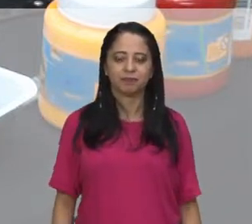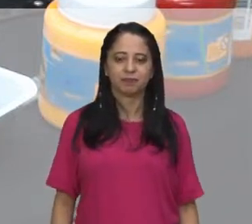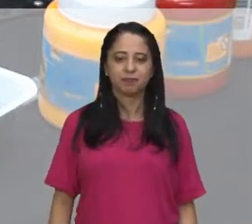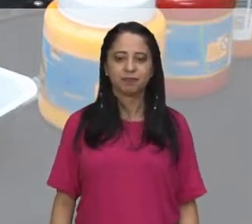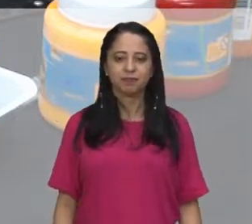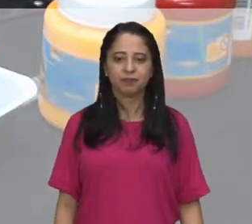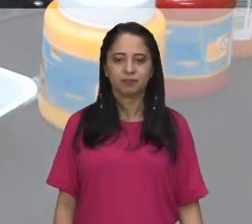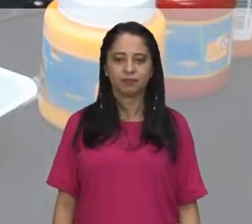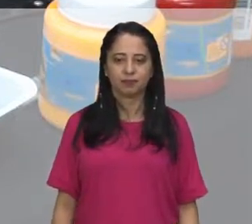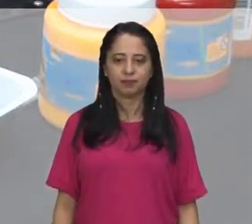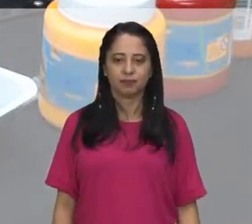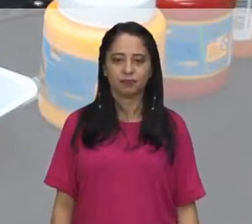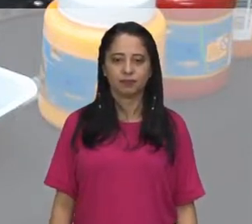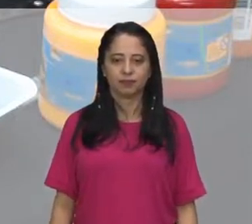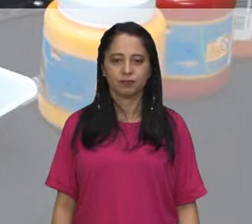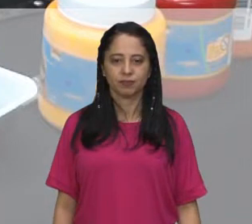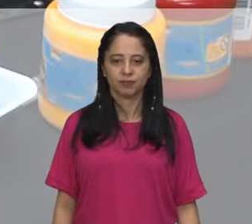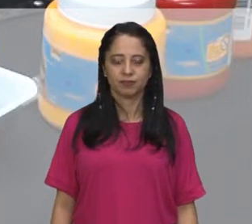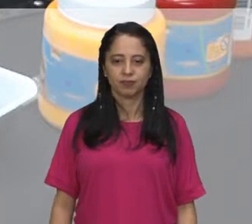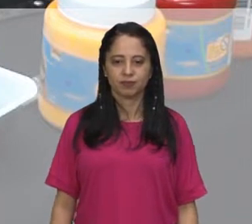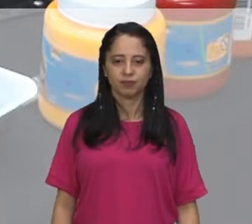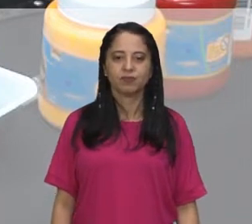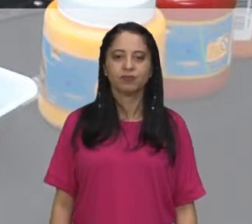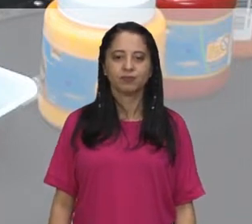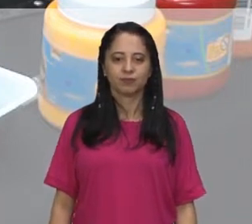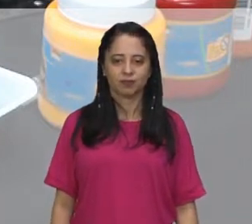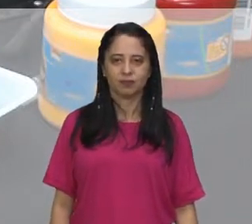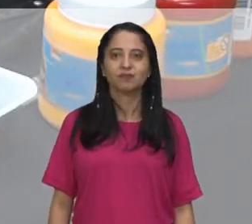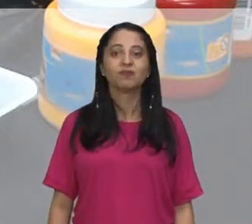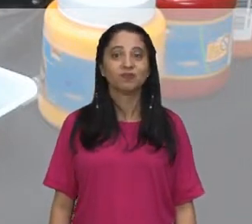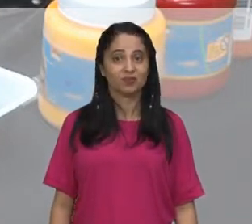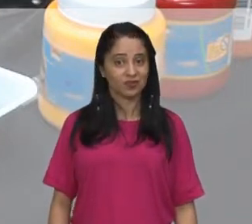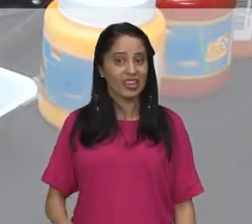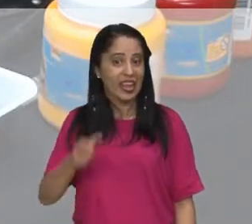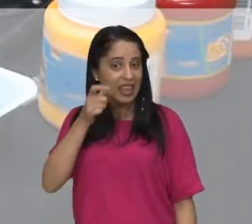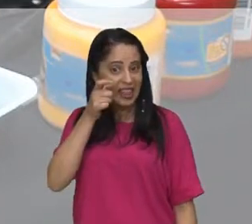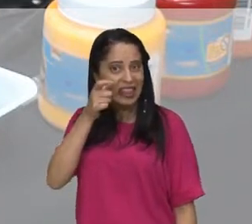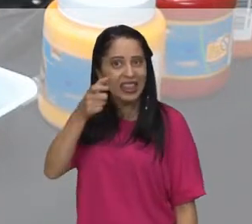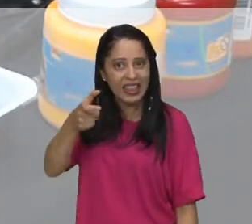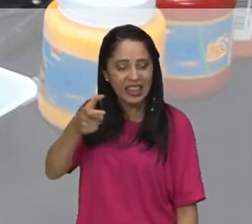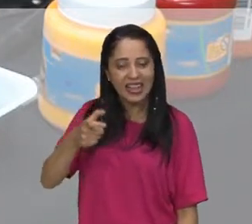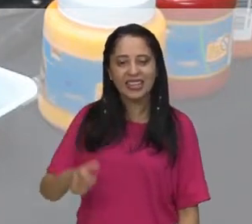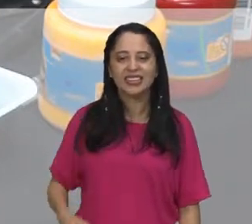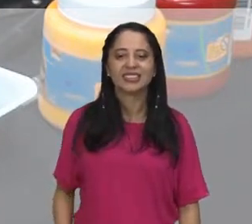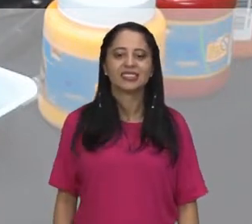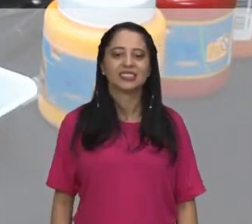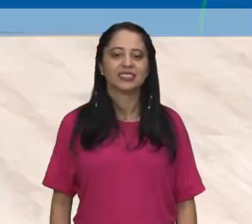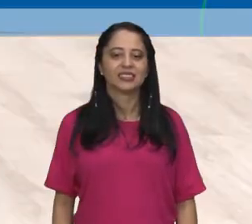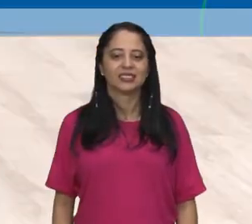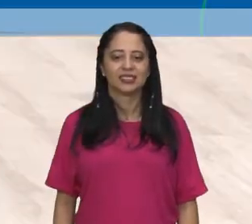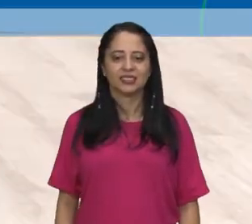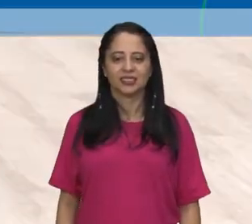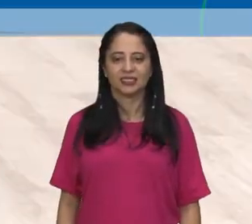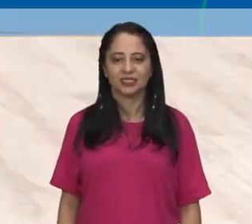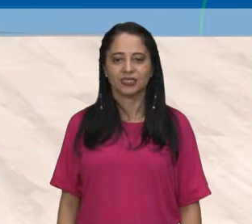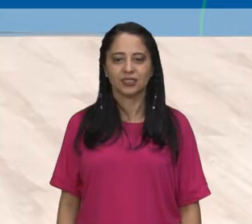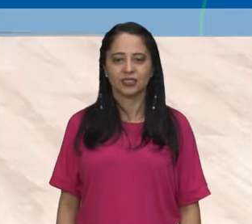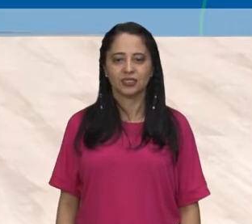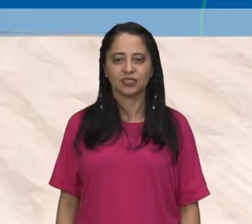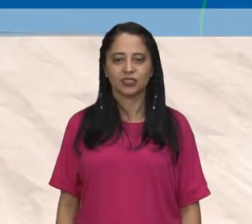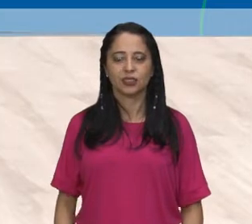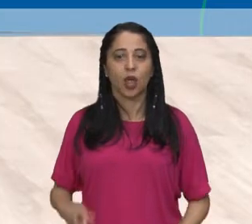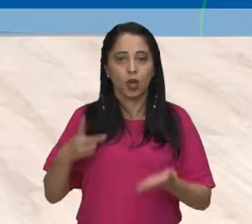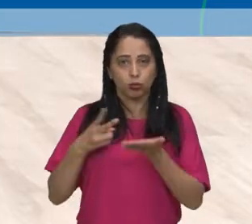da nossa caçapa, Ana. Ah, que joia! Muito interessante! Sim! E depois, olha só,